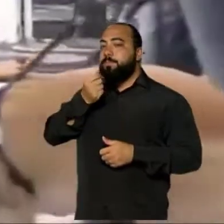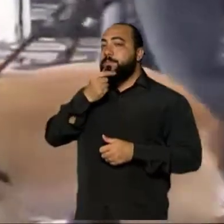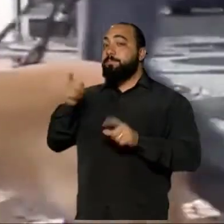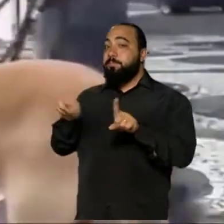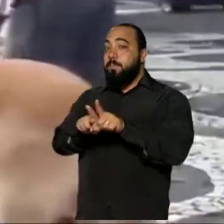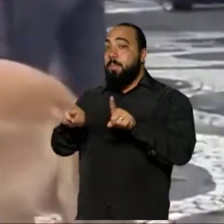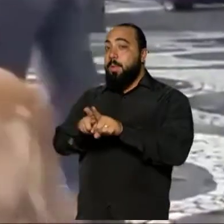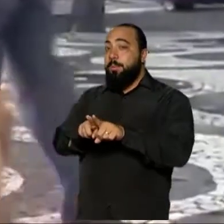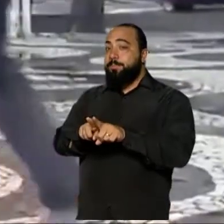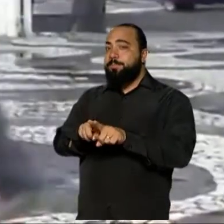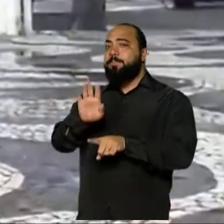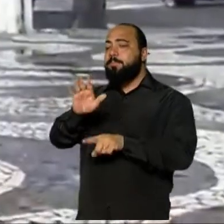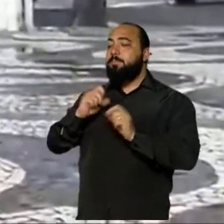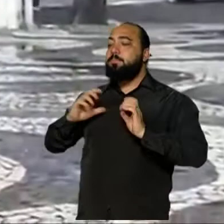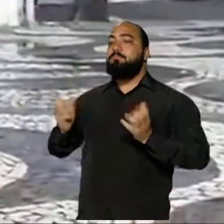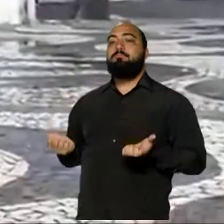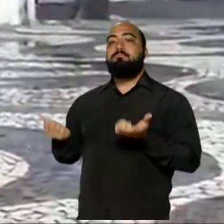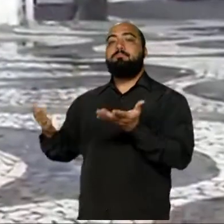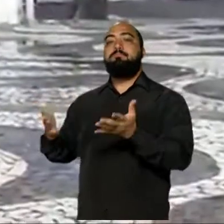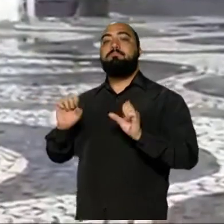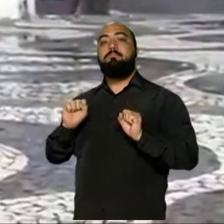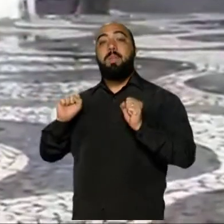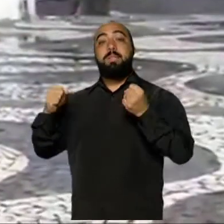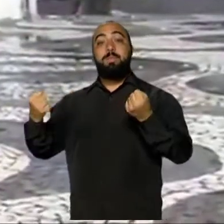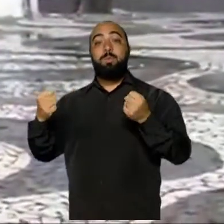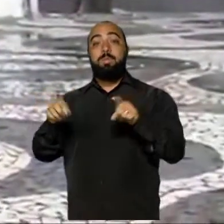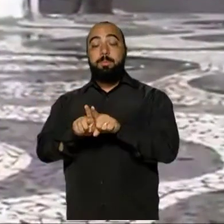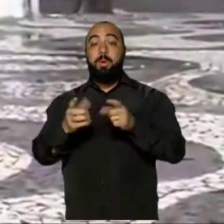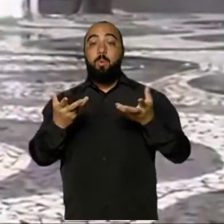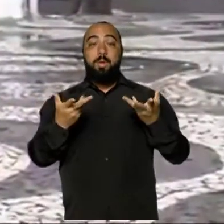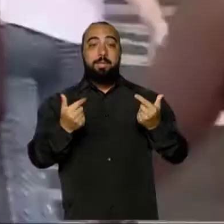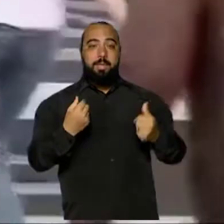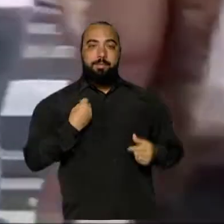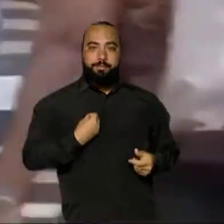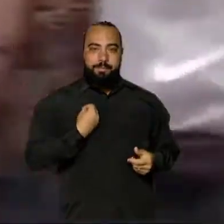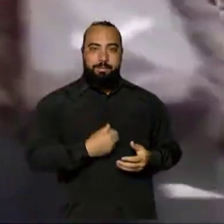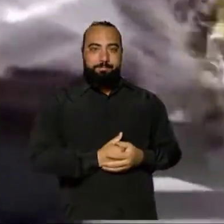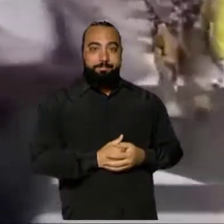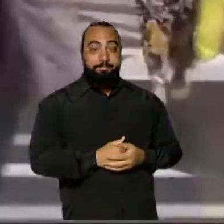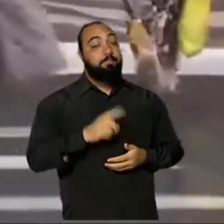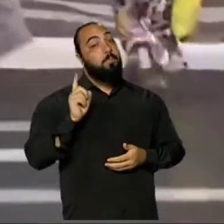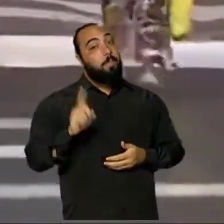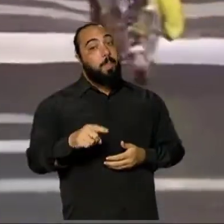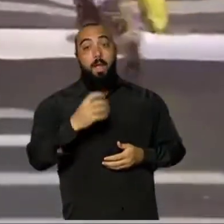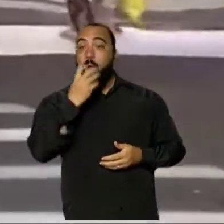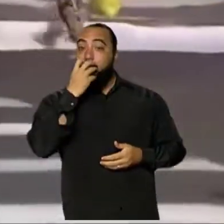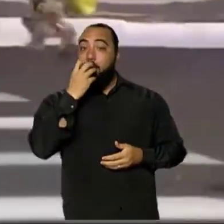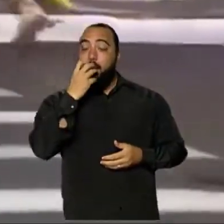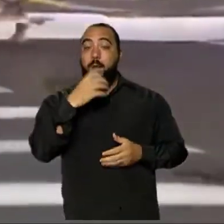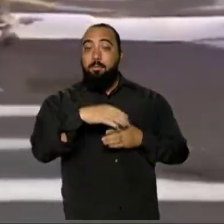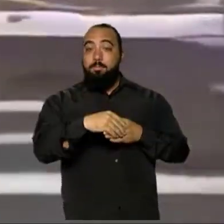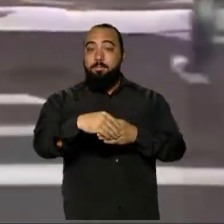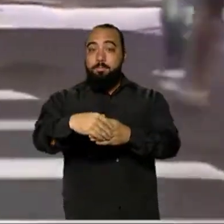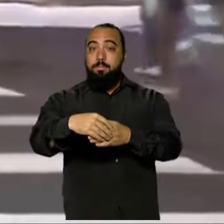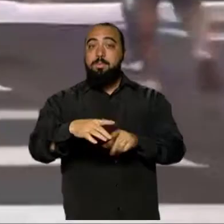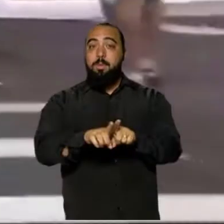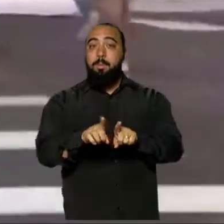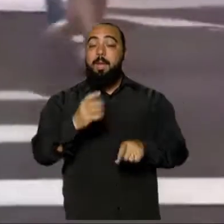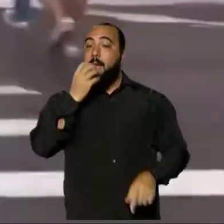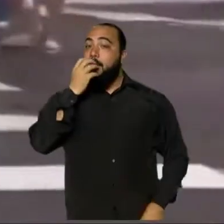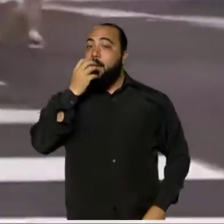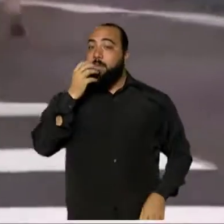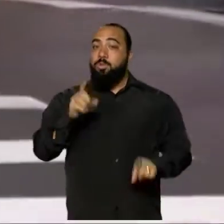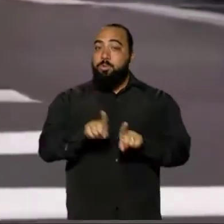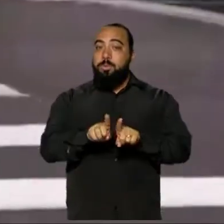é também quem vai proporcionar segurança e qualidade de vida. É o caso dos cães-guia. Cachorros adestrados